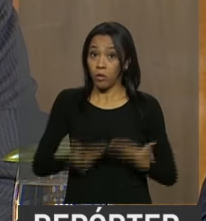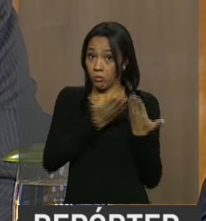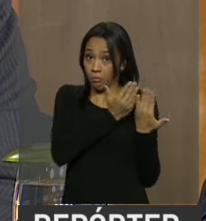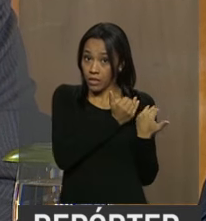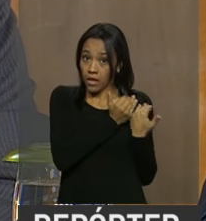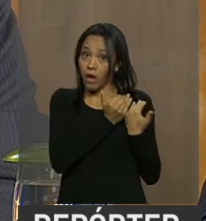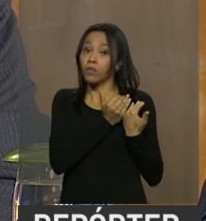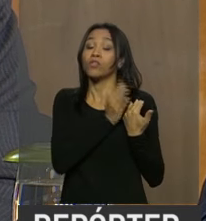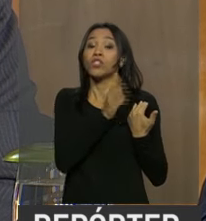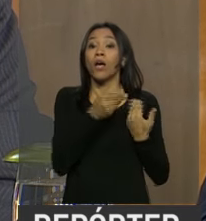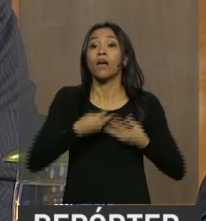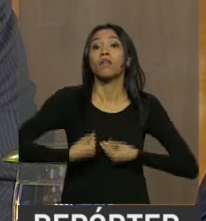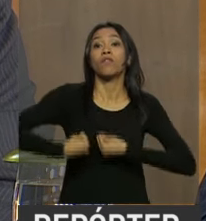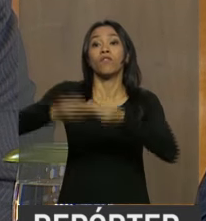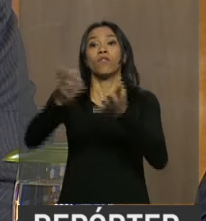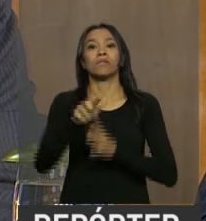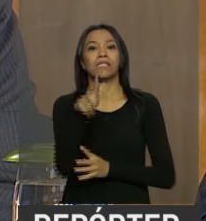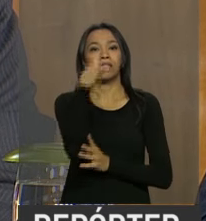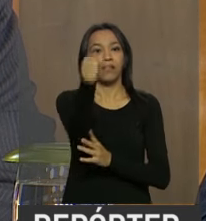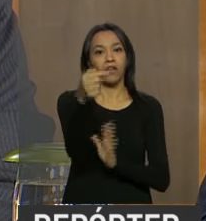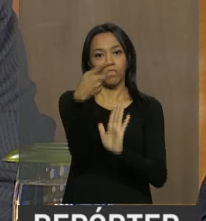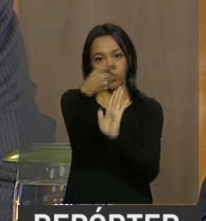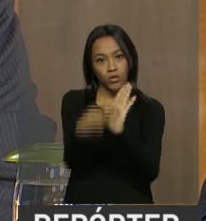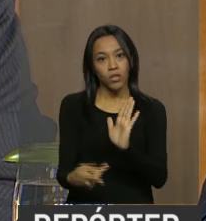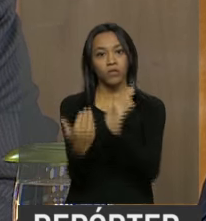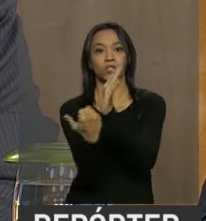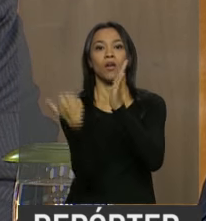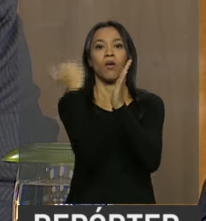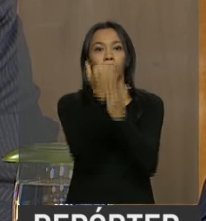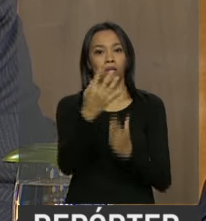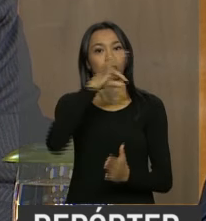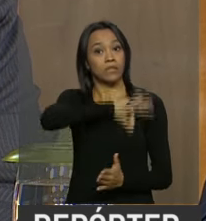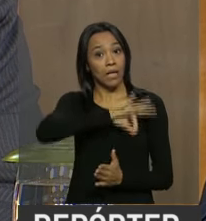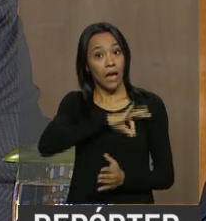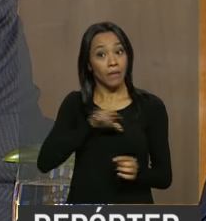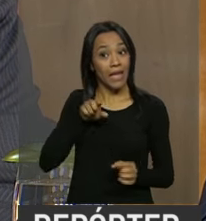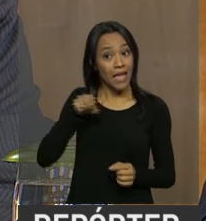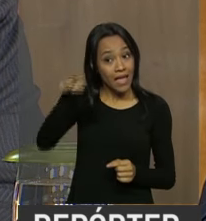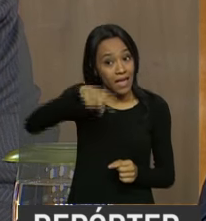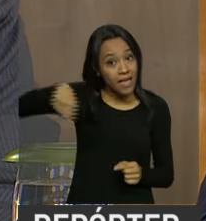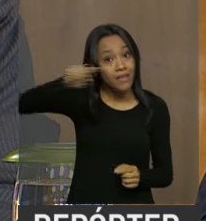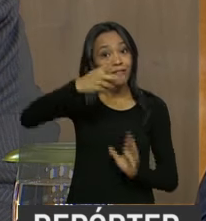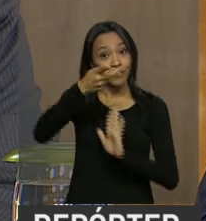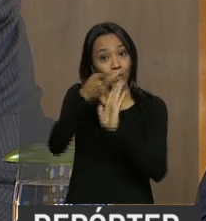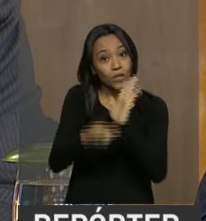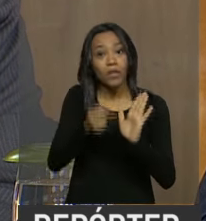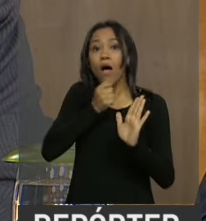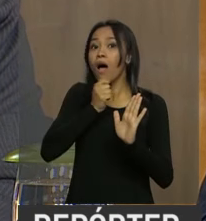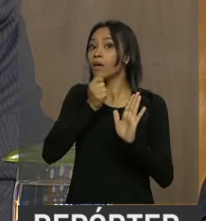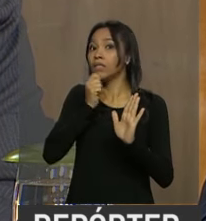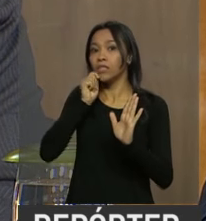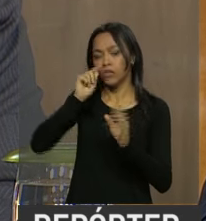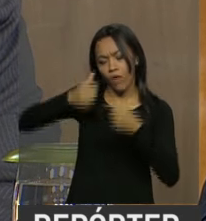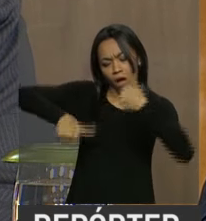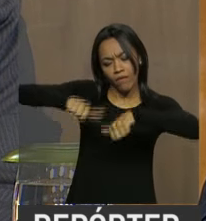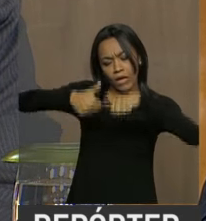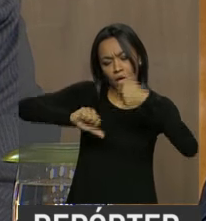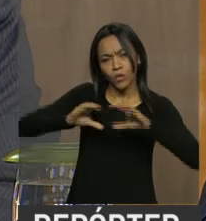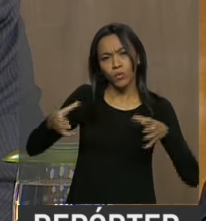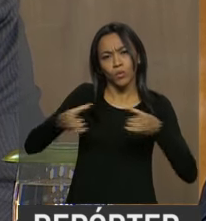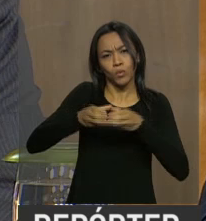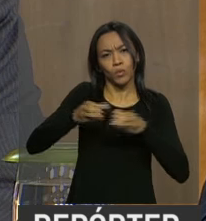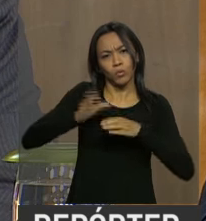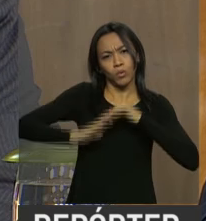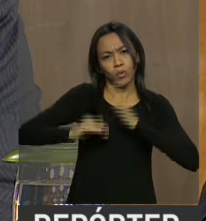encaminhou sete projetos de reajuste. Estes foram ainda analisados pela nova